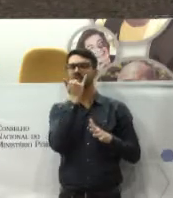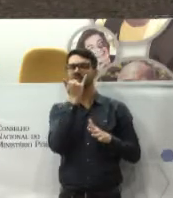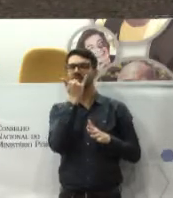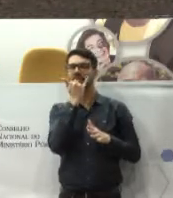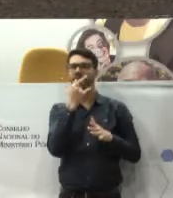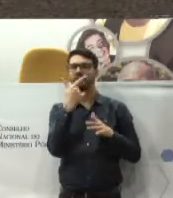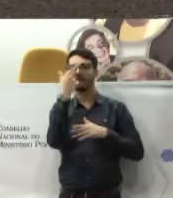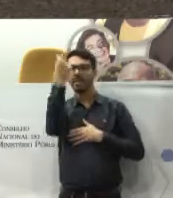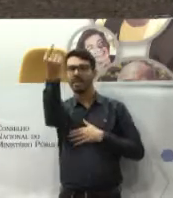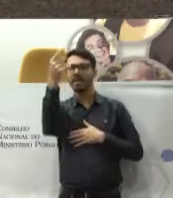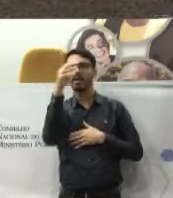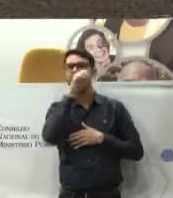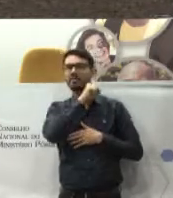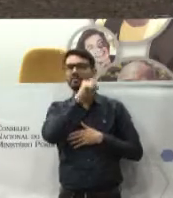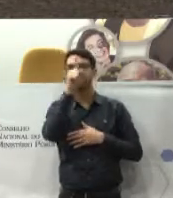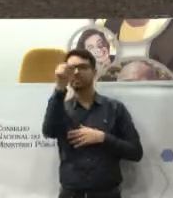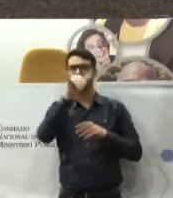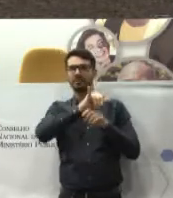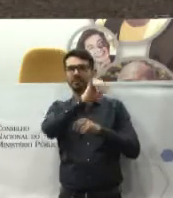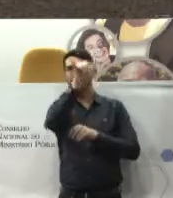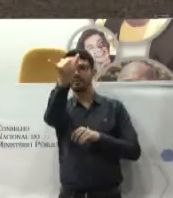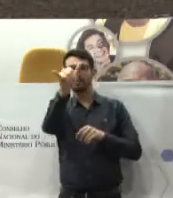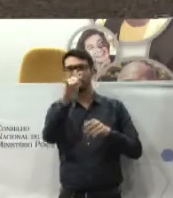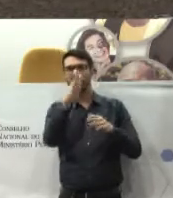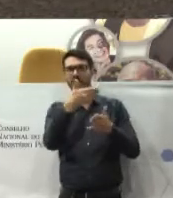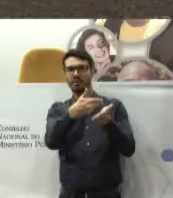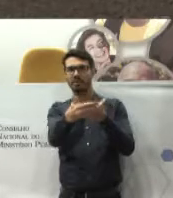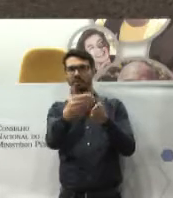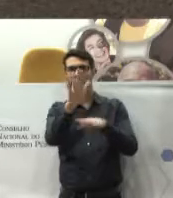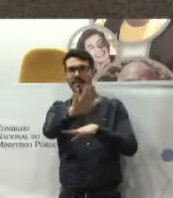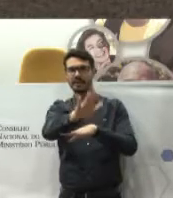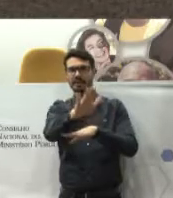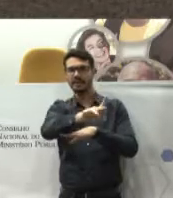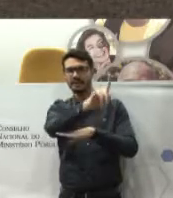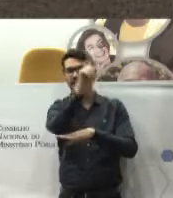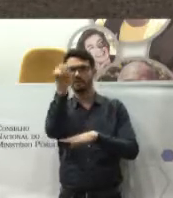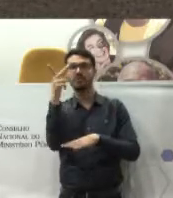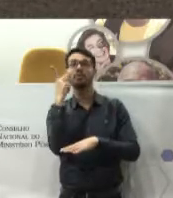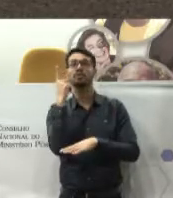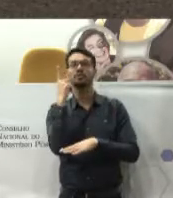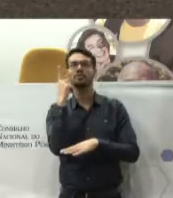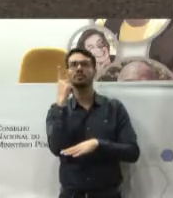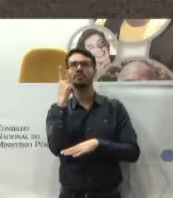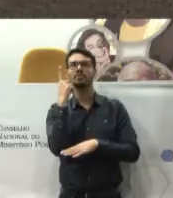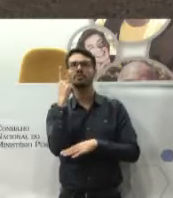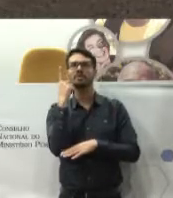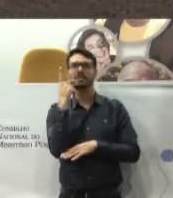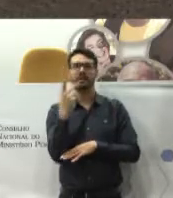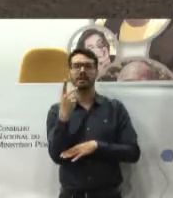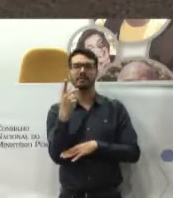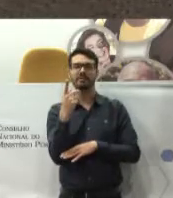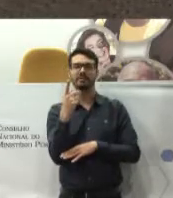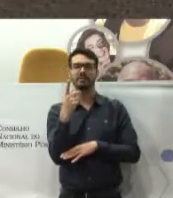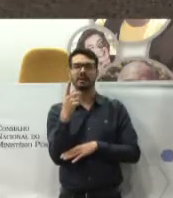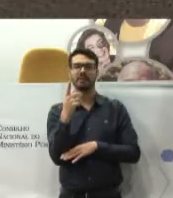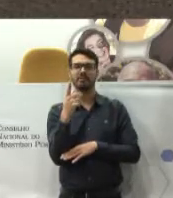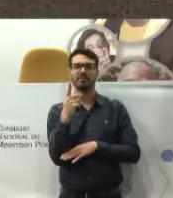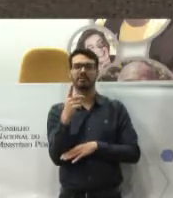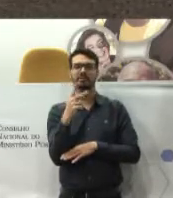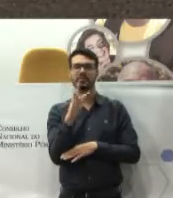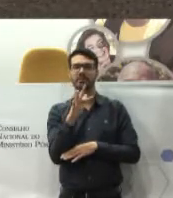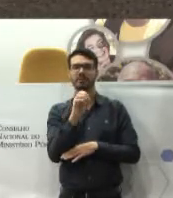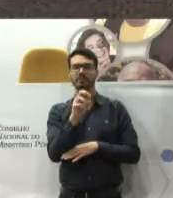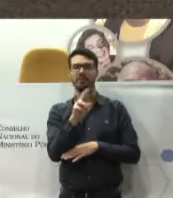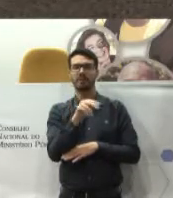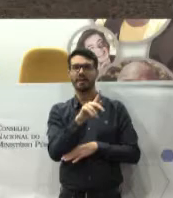vou ter que sair um pouco correndo, que meu voo é no início da tarde, de volta à Fortaleza. Bem, eu vim aqui com a